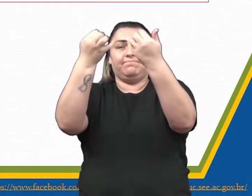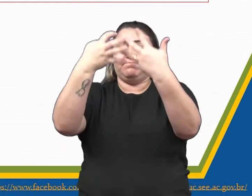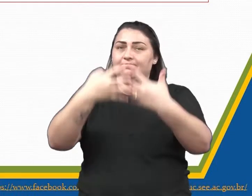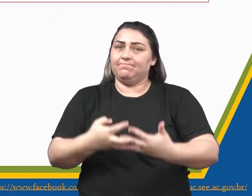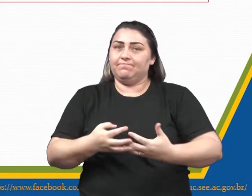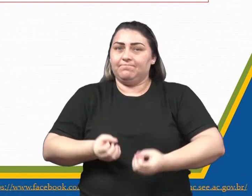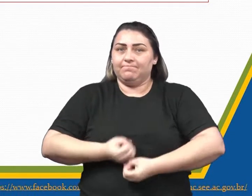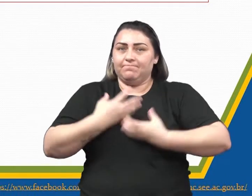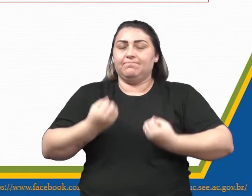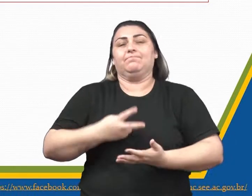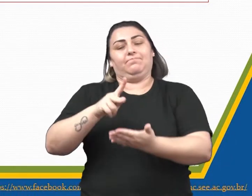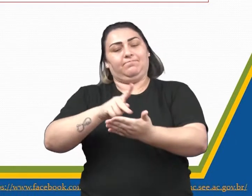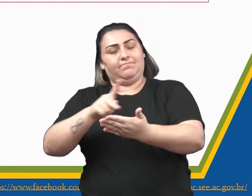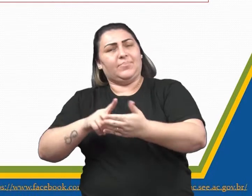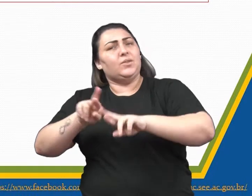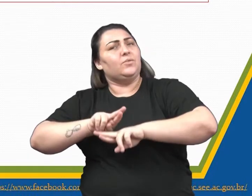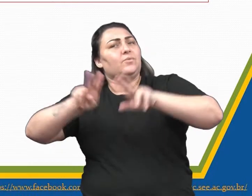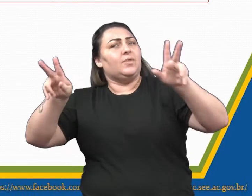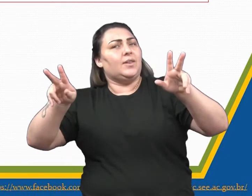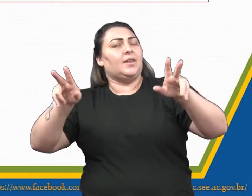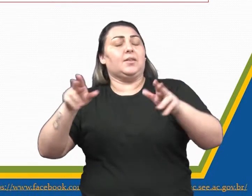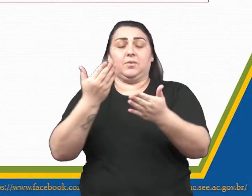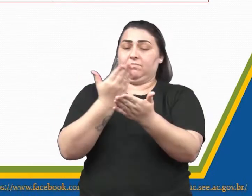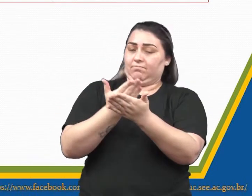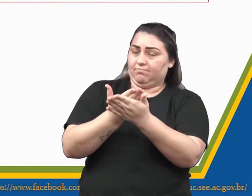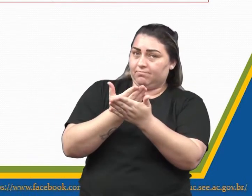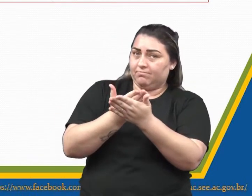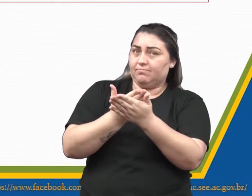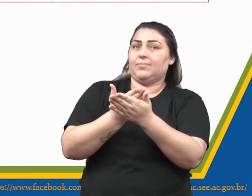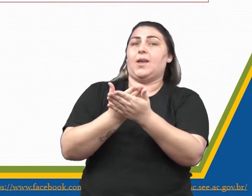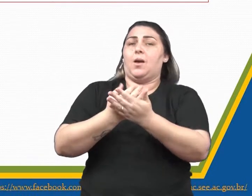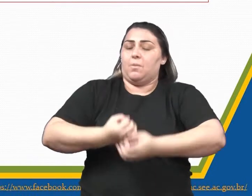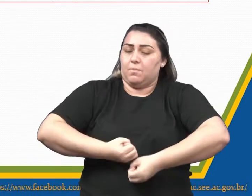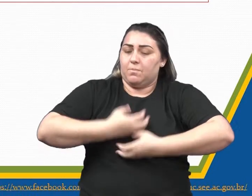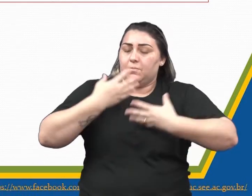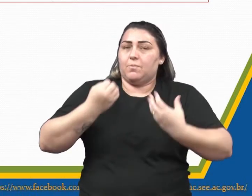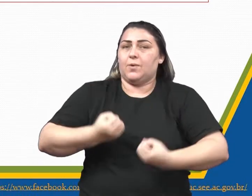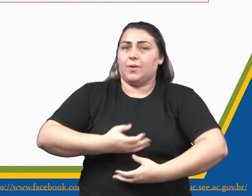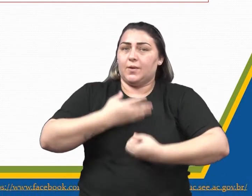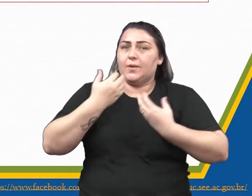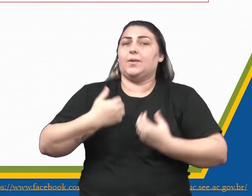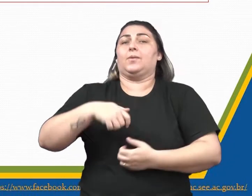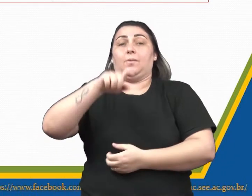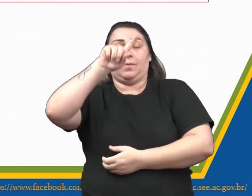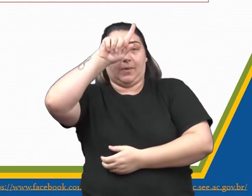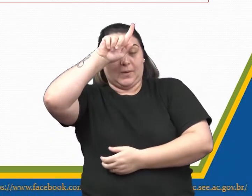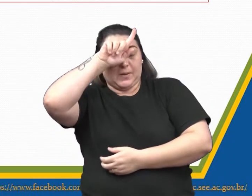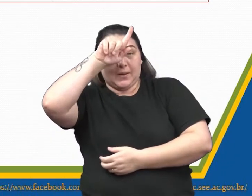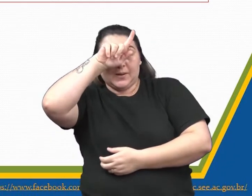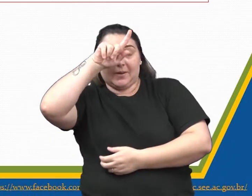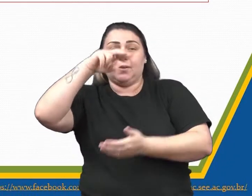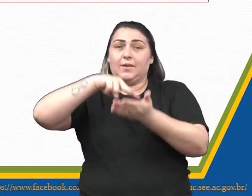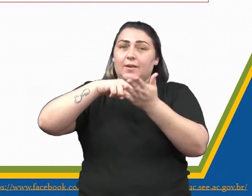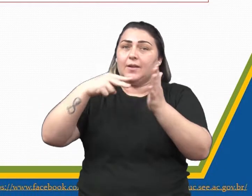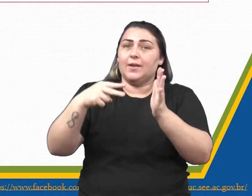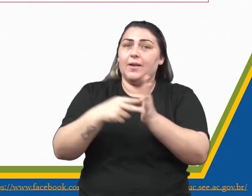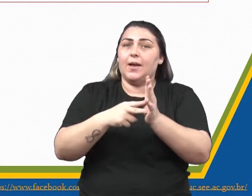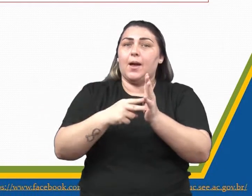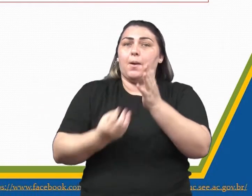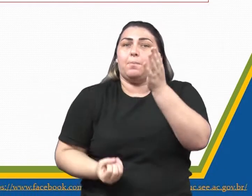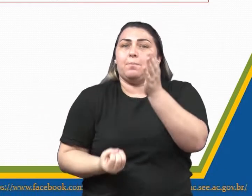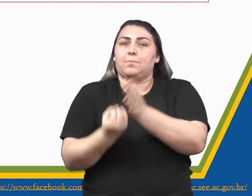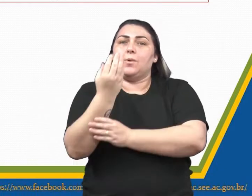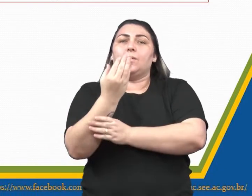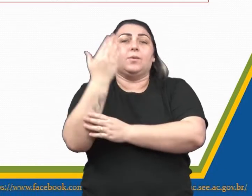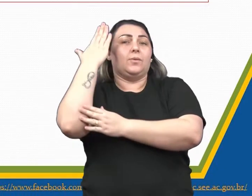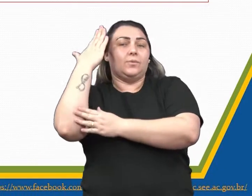poema e a diferença entre elas. Estudamos que poesia tem origem do grego poesis, significa produção artística, ou